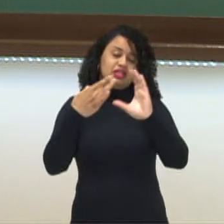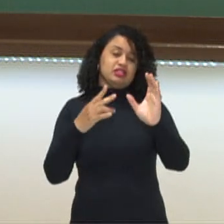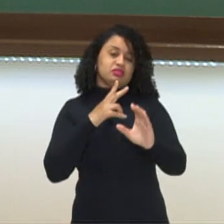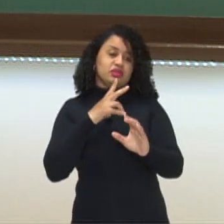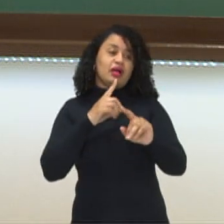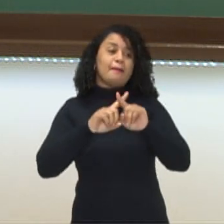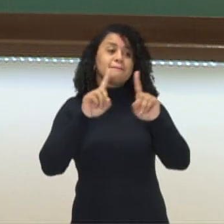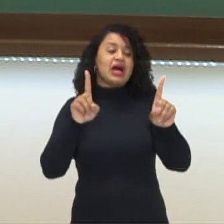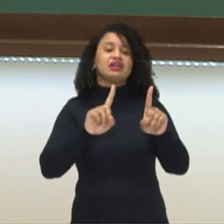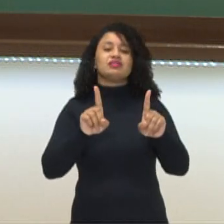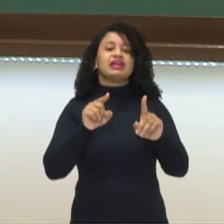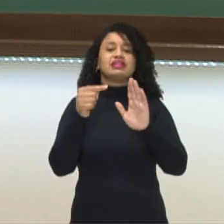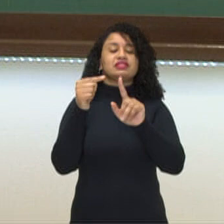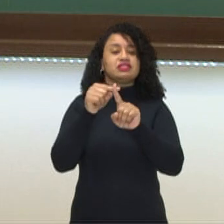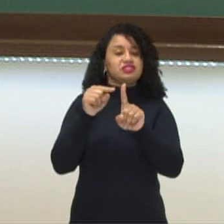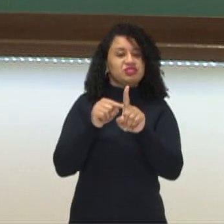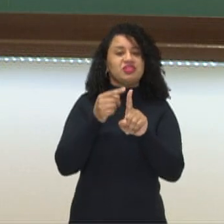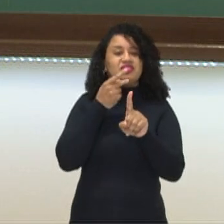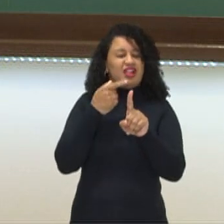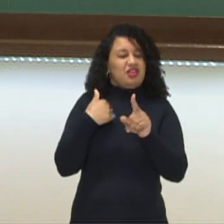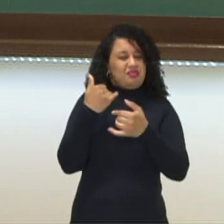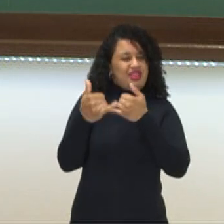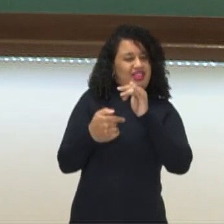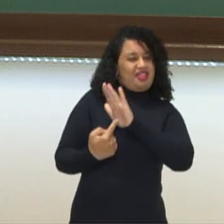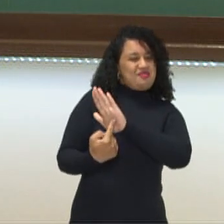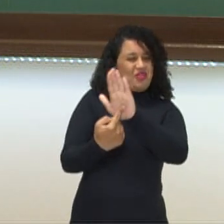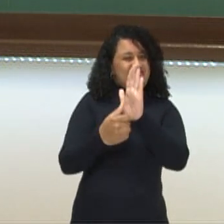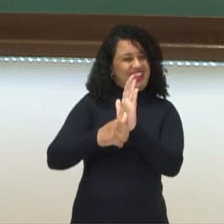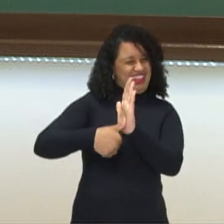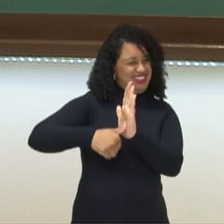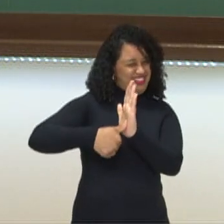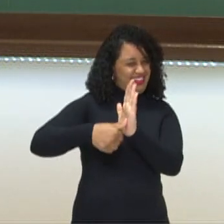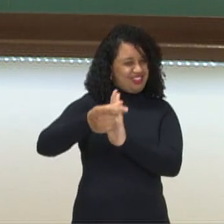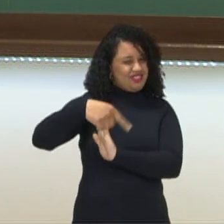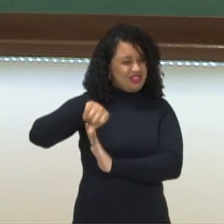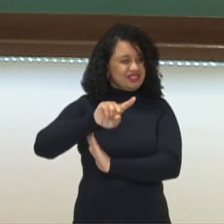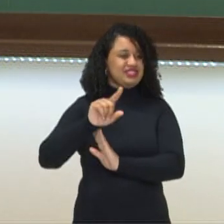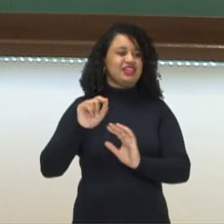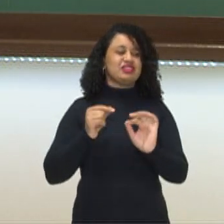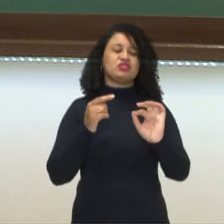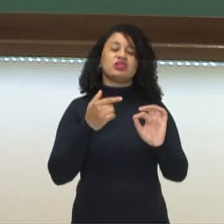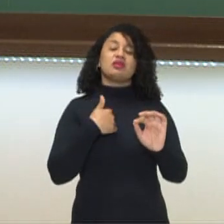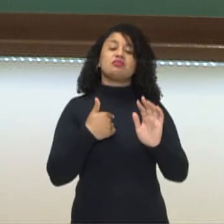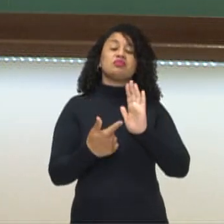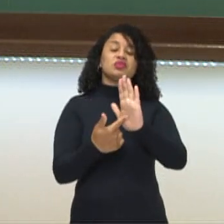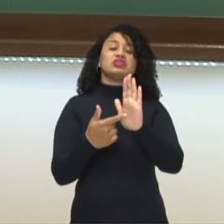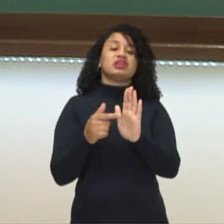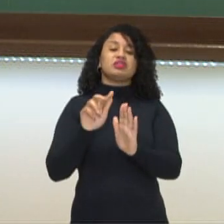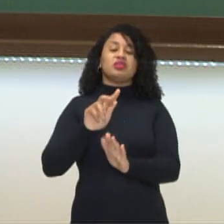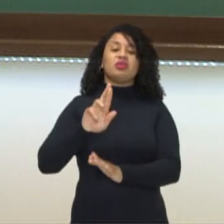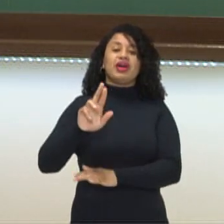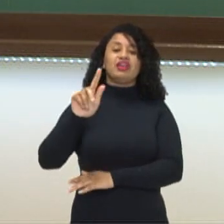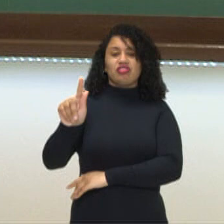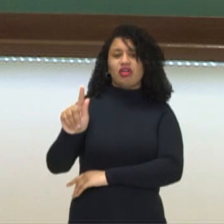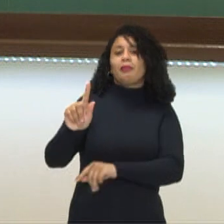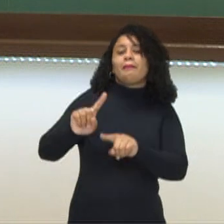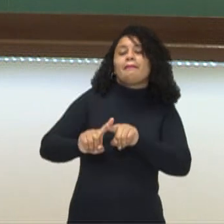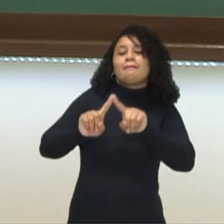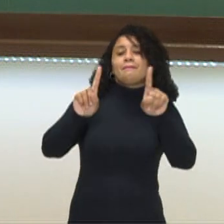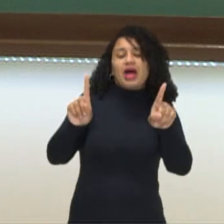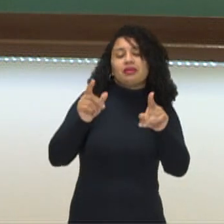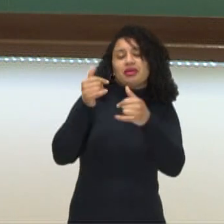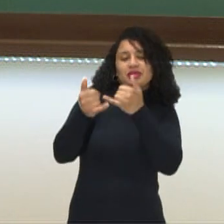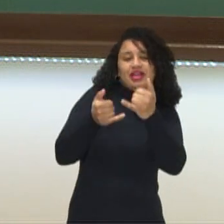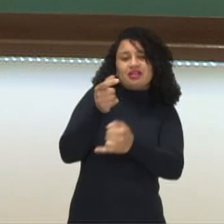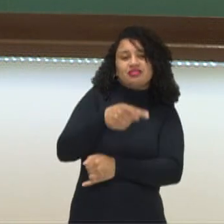vamos falar. A prof até brincou, né? Trouxe aqui uma identidade estilizada como um registro geral, como um RG, para brincar